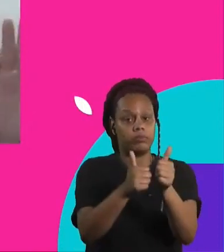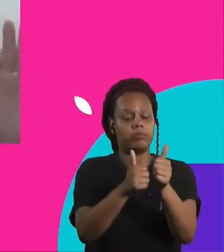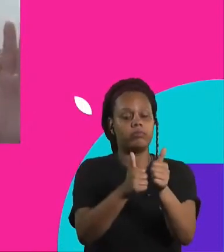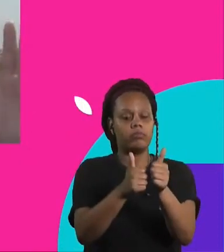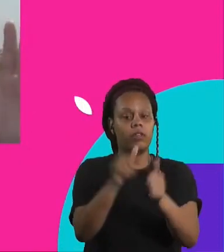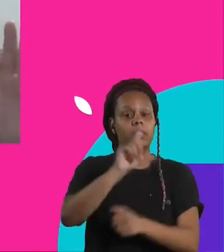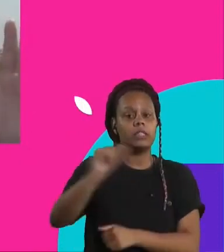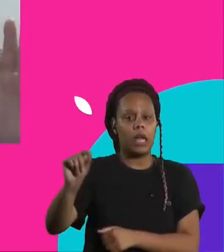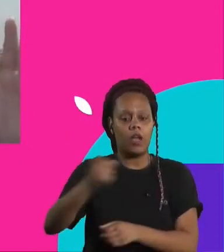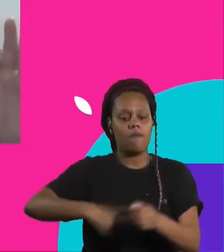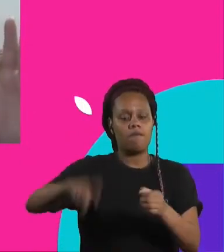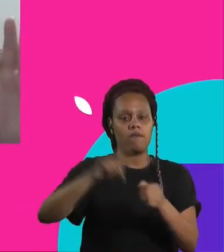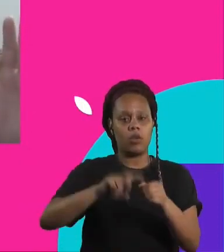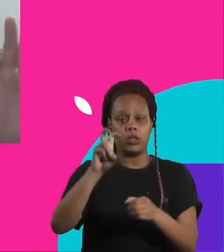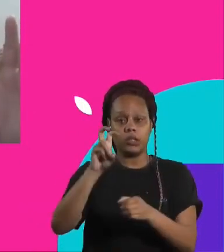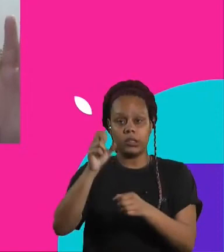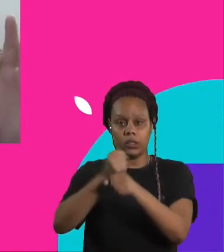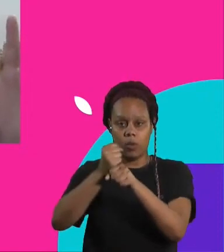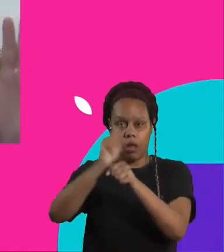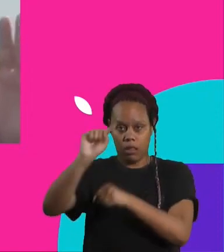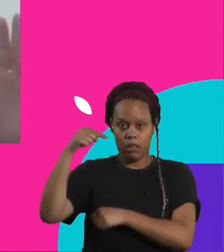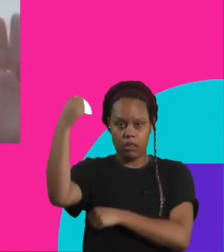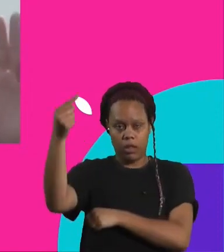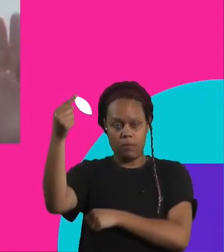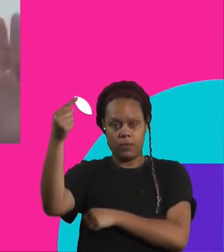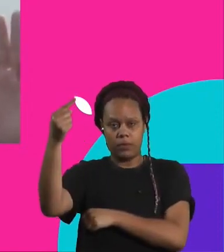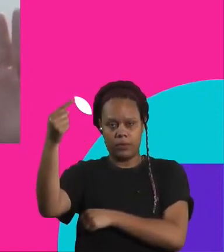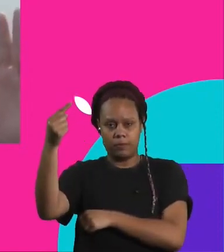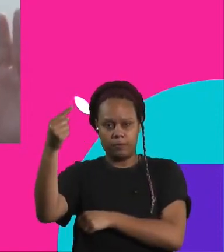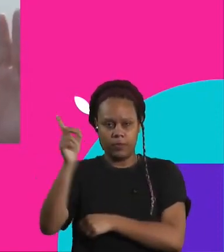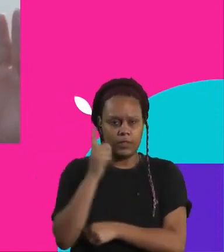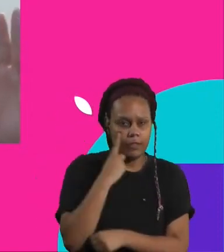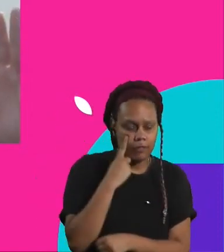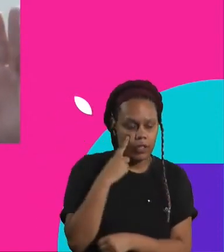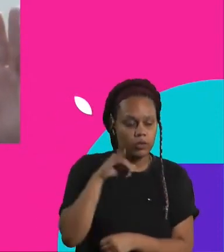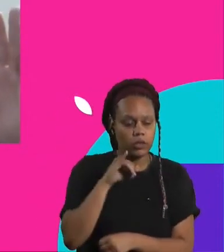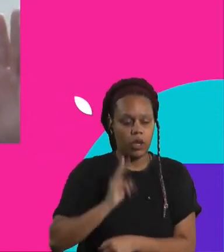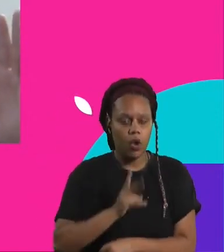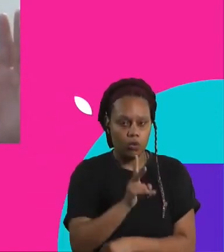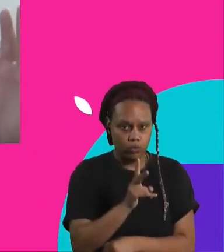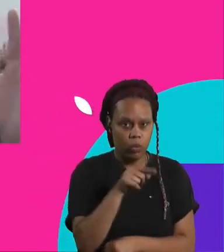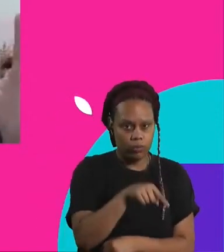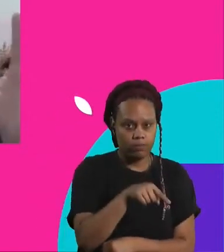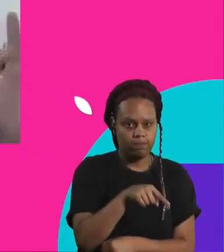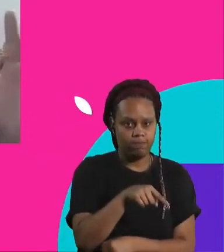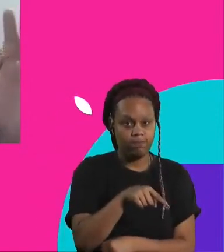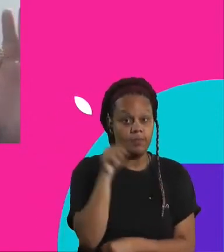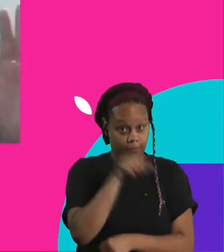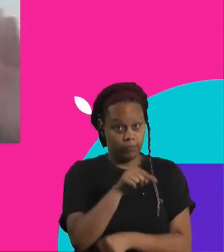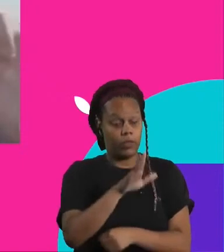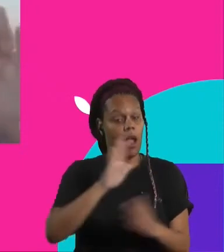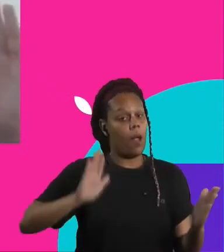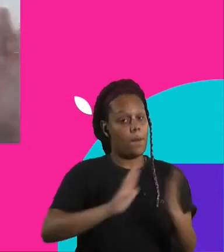dali 5 anos e o que você fez continuou lá, você pode dizer que aquilo é impacto. Outra